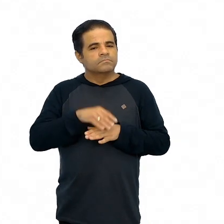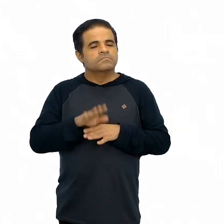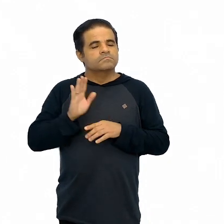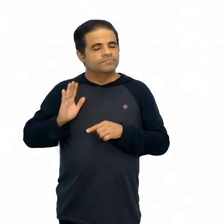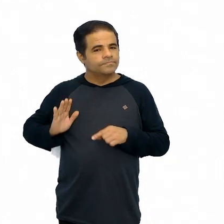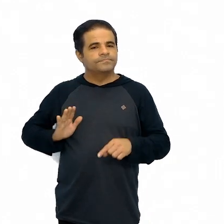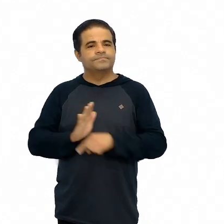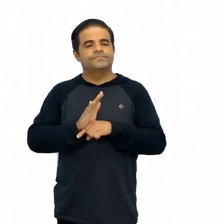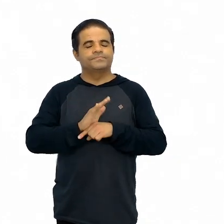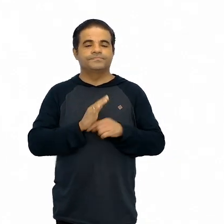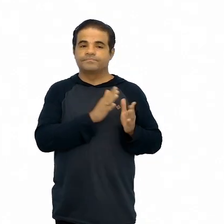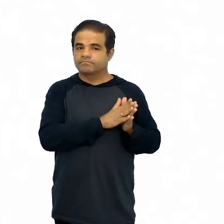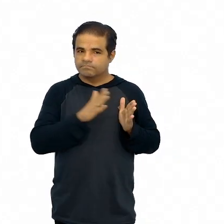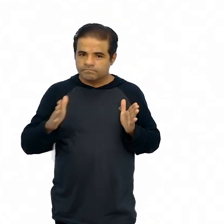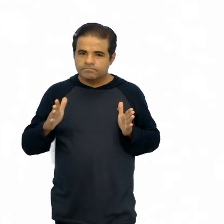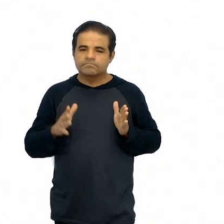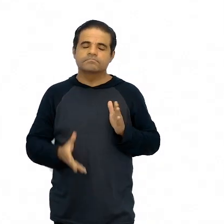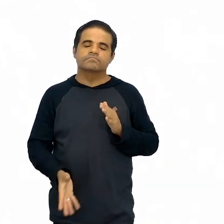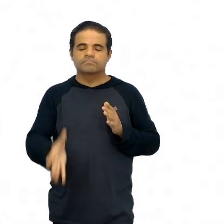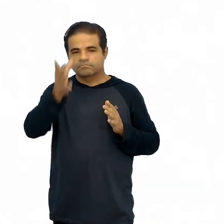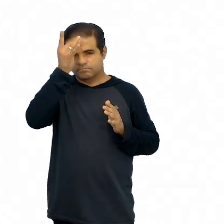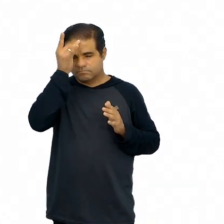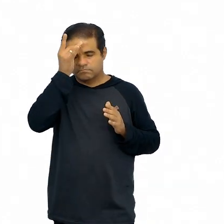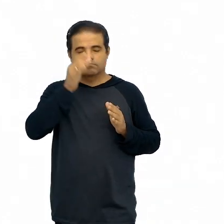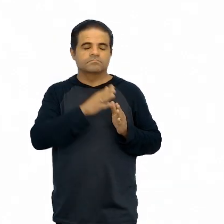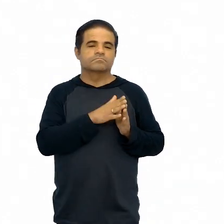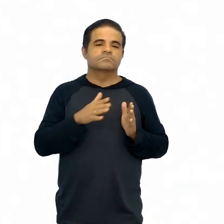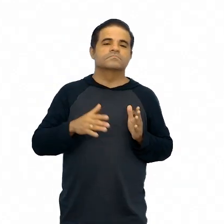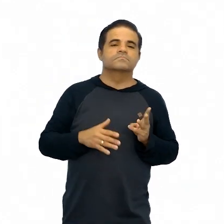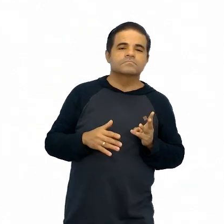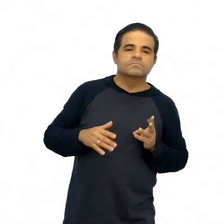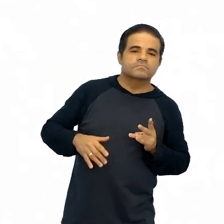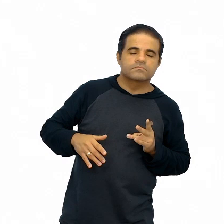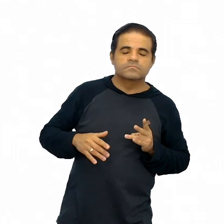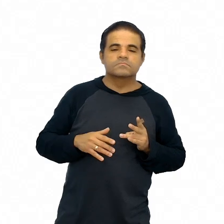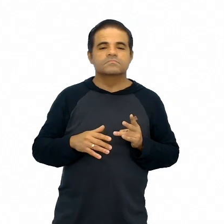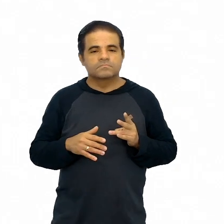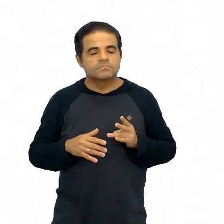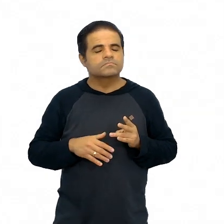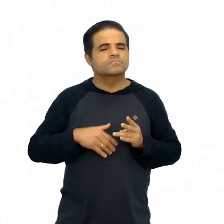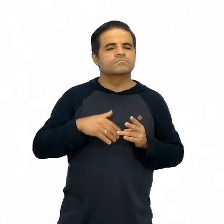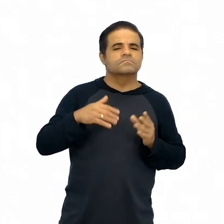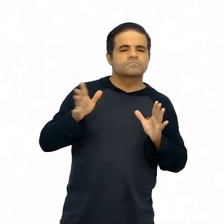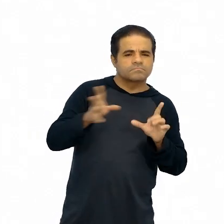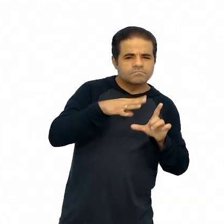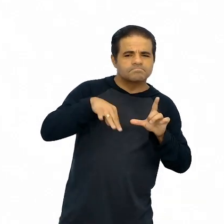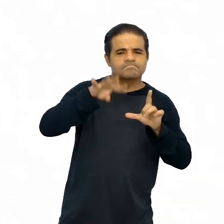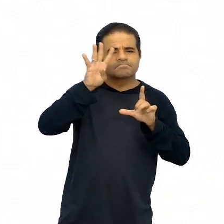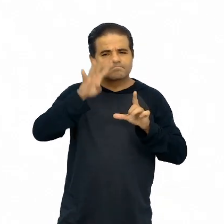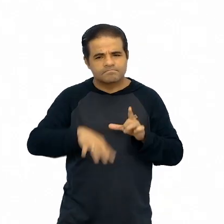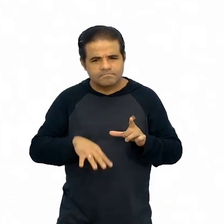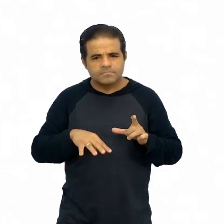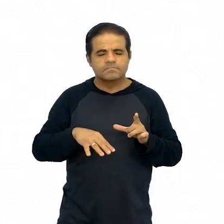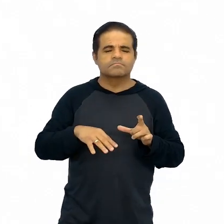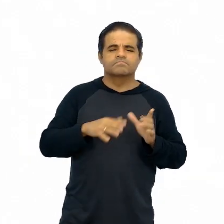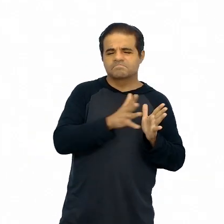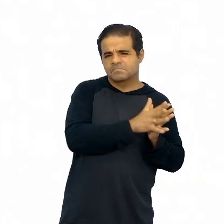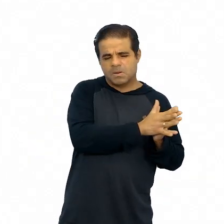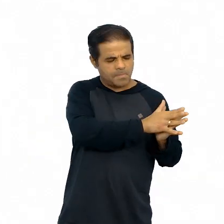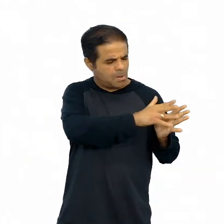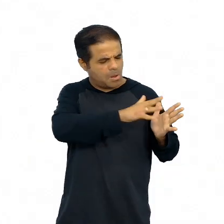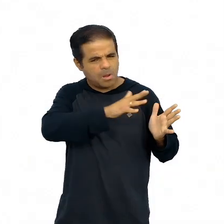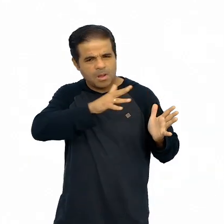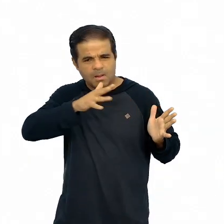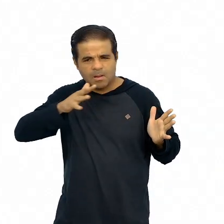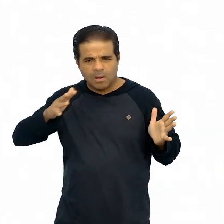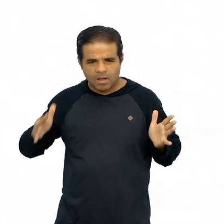essas aulas trazem bastante a geometria espacial. Esfera, prisma, pirâmide, mas a gente vai